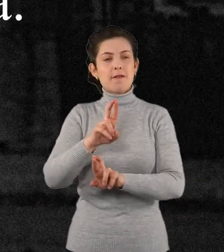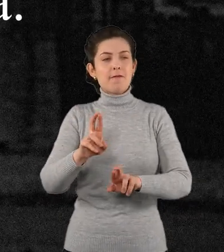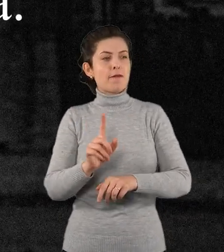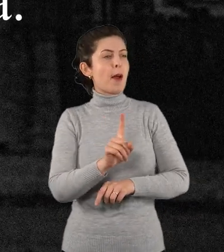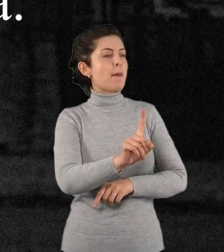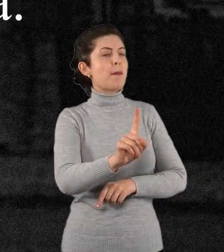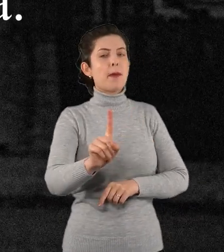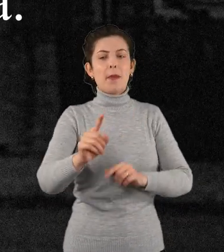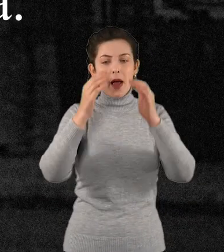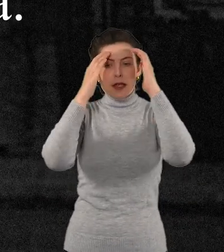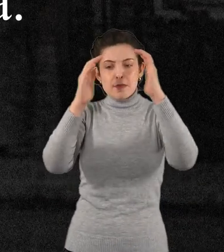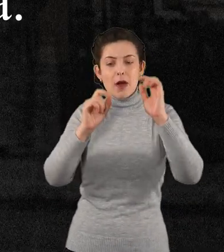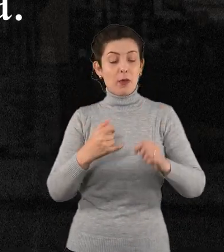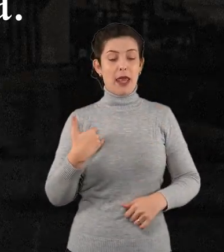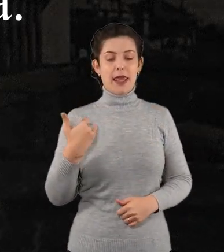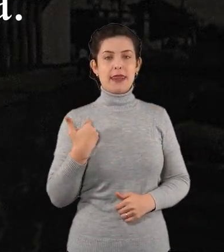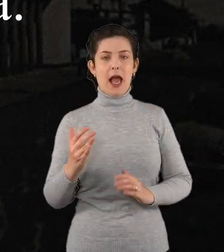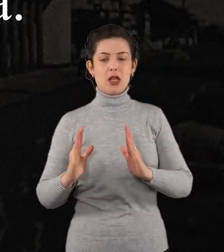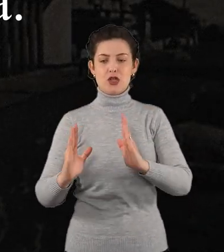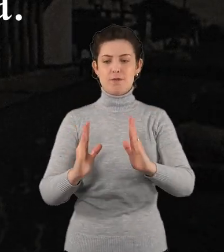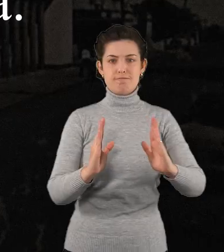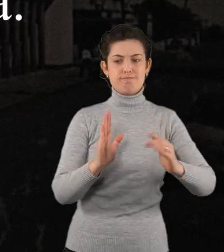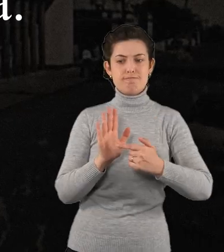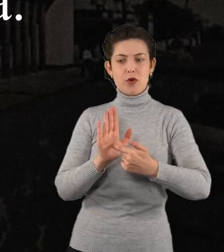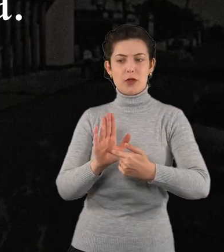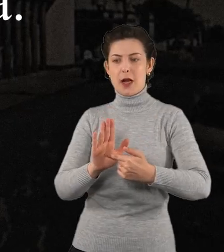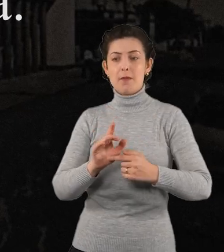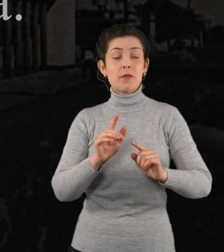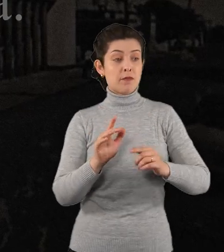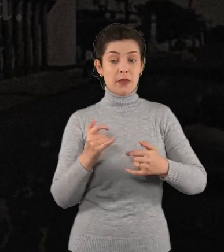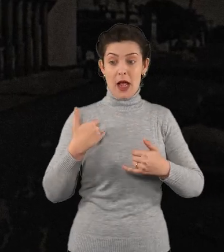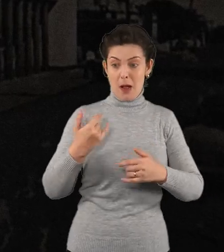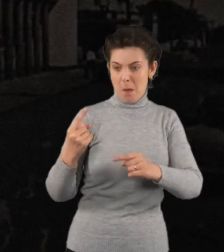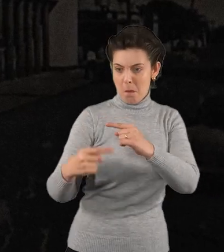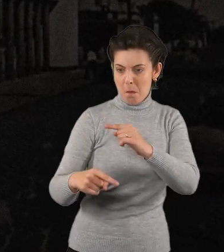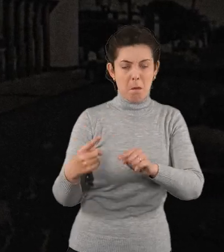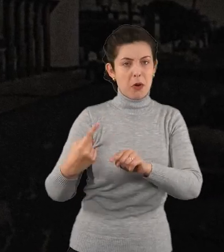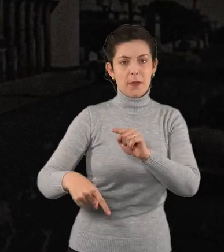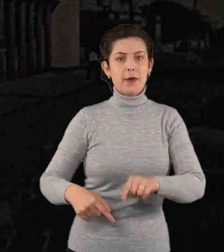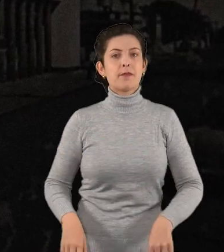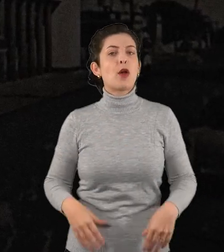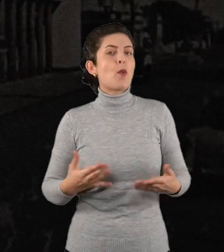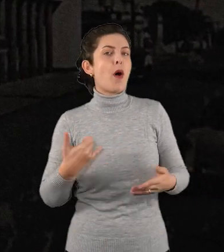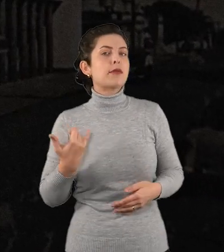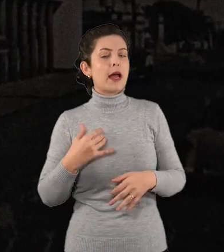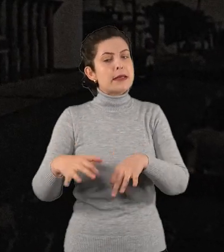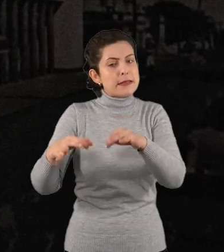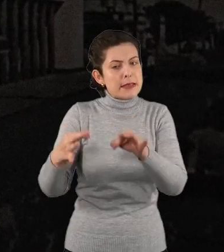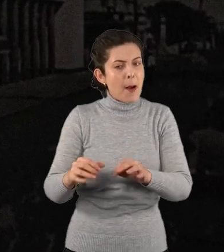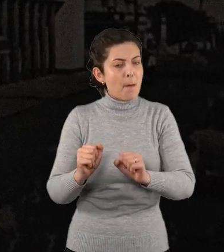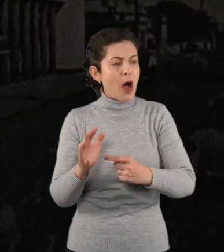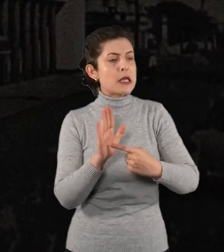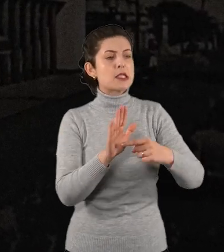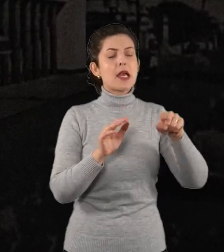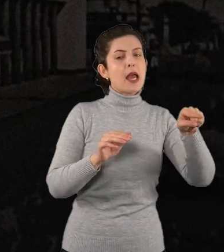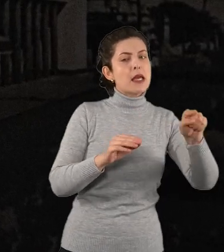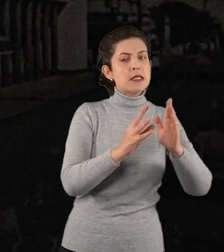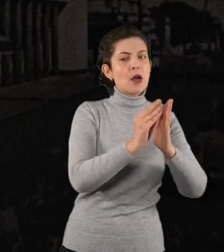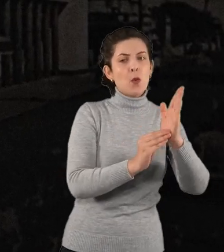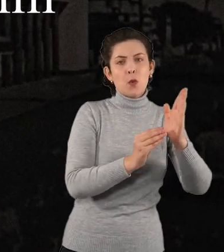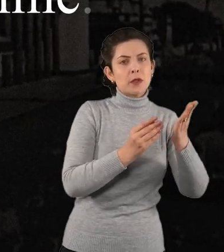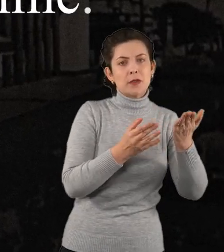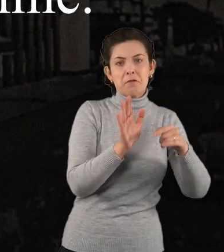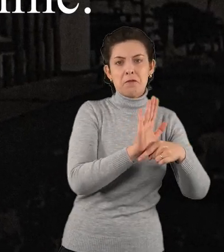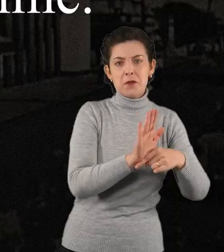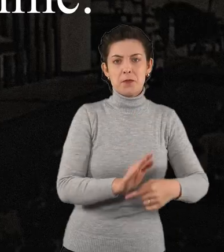para fiscalizar a questão do respeito à classificação indicativa, sistema que regulava qual idade mínima a pessoa tinha